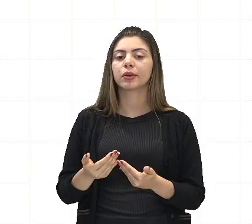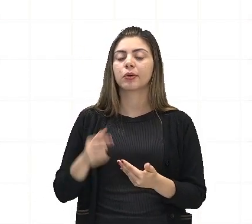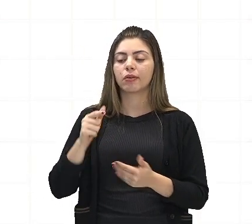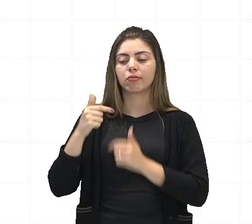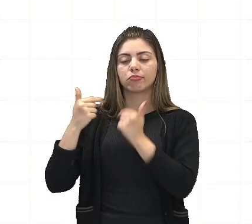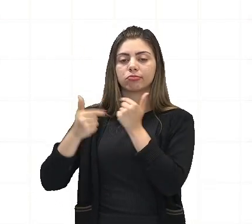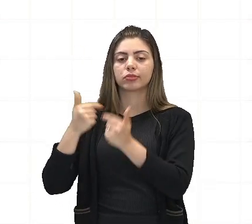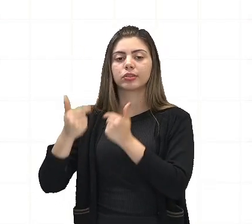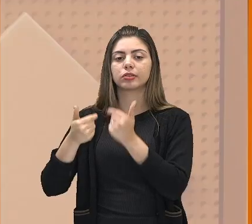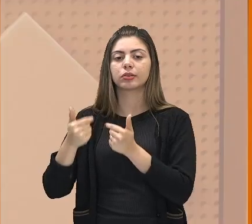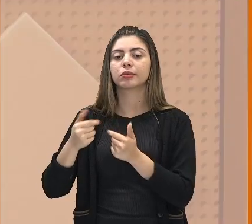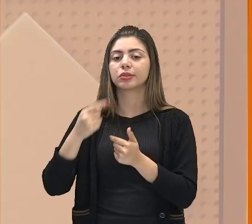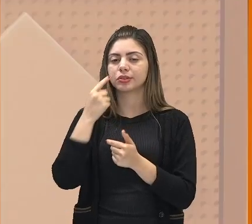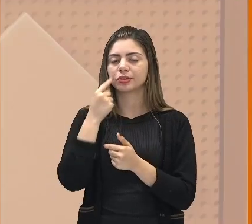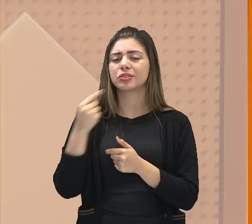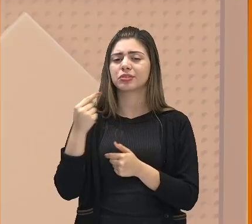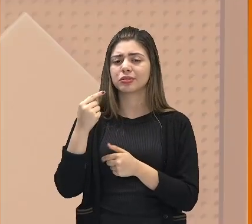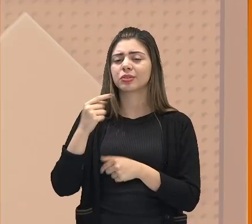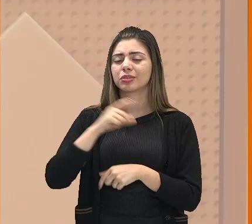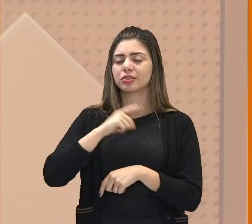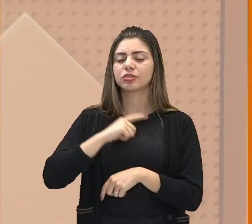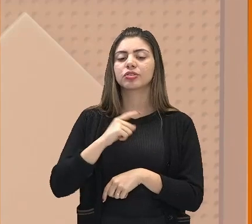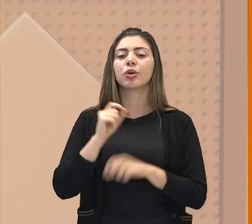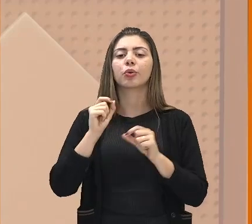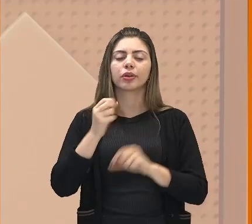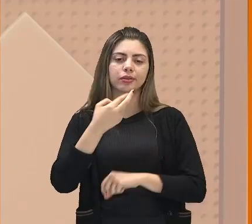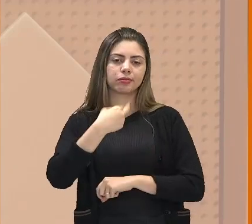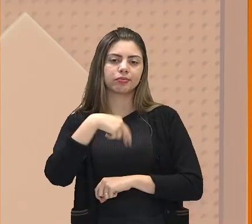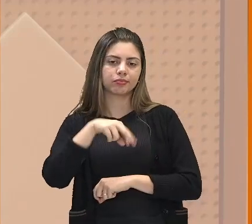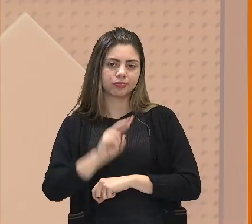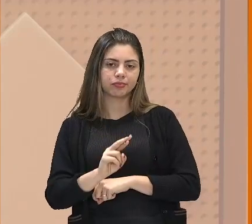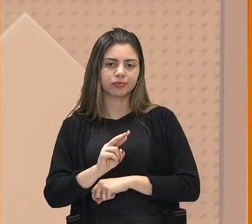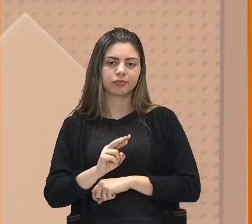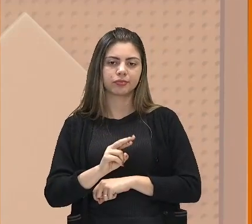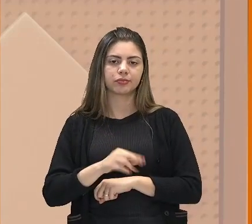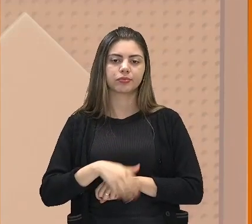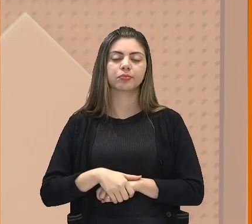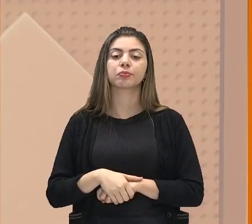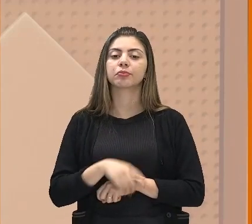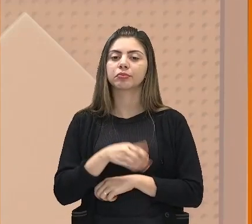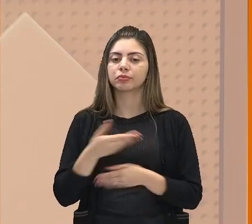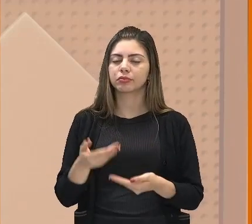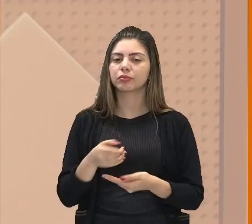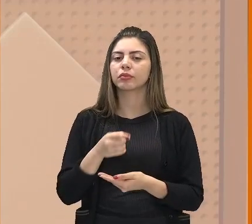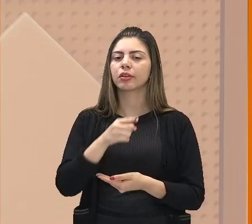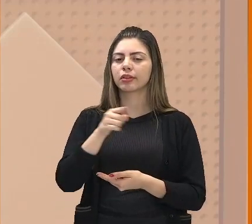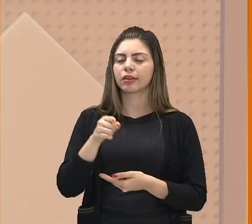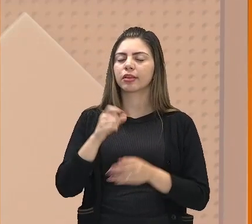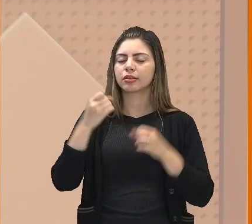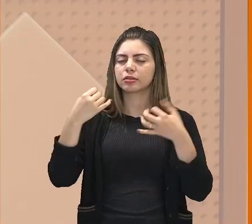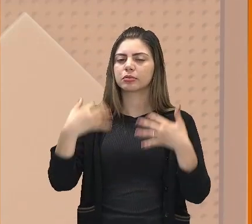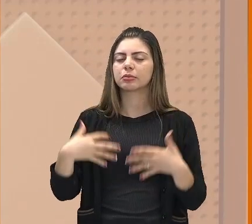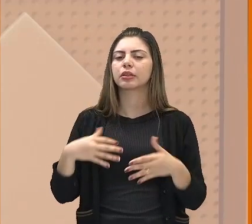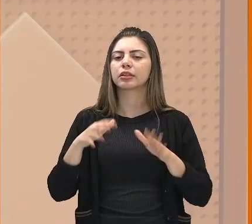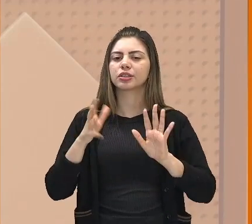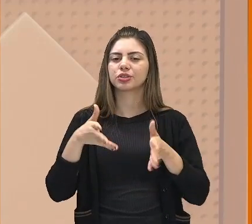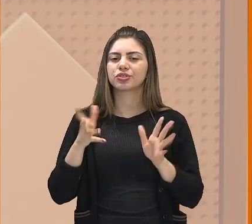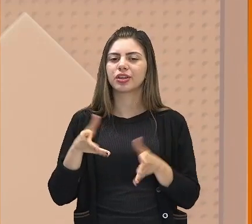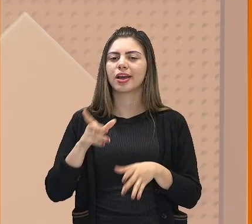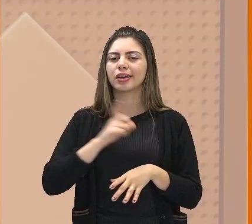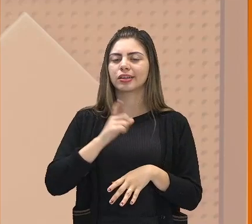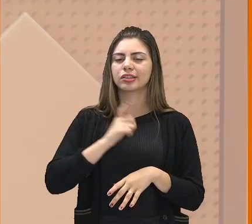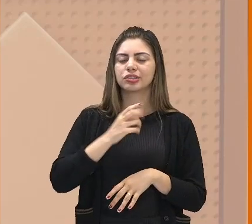quilombolas, nós vamos observar aí rituais religiosos. Foi falado para vocês aí da questão dos orixás, sobre a questão ali